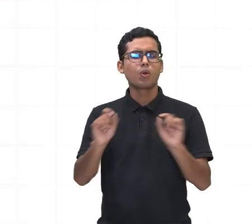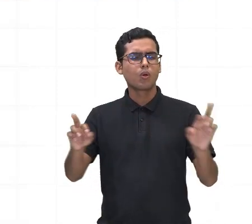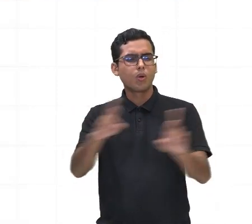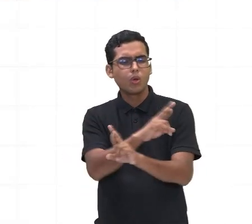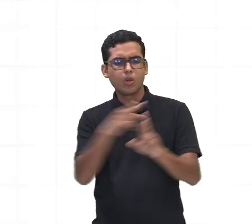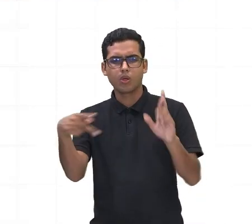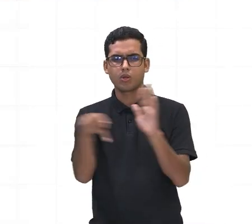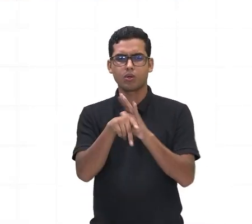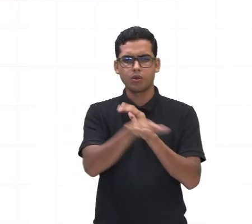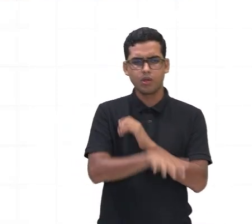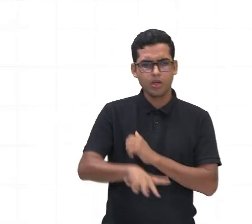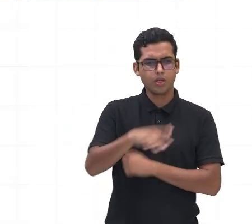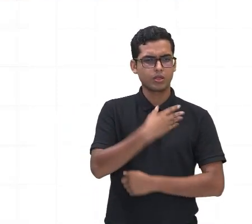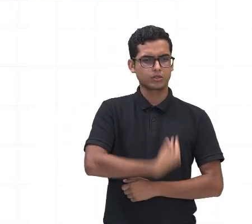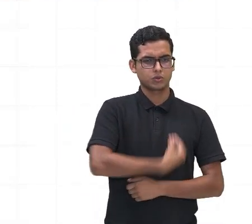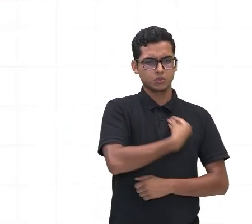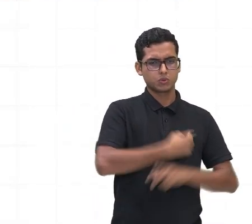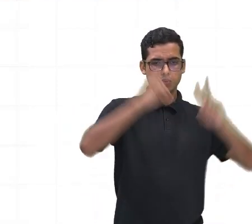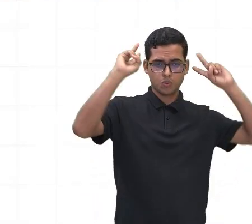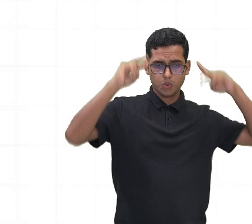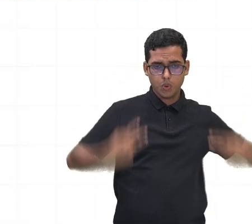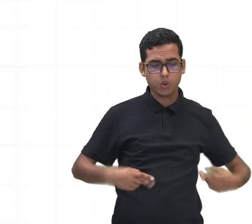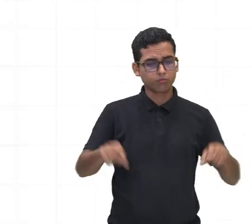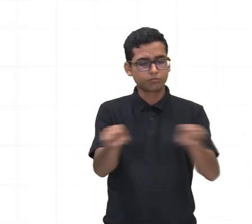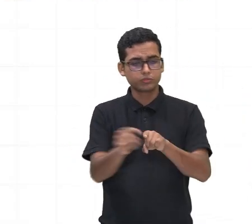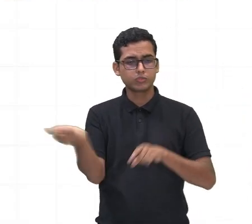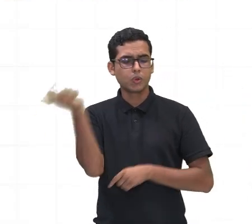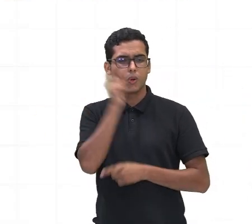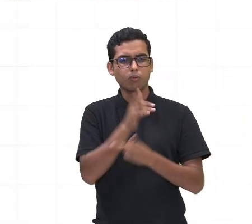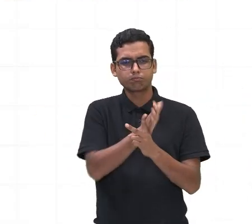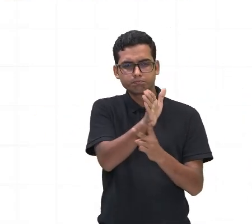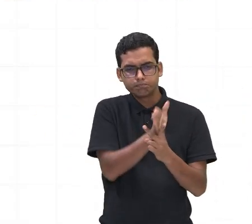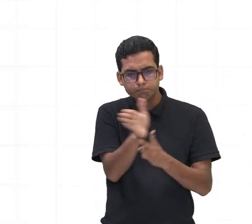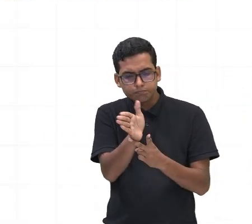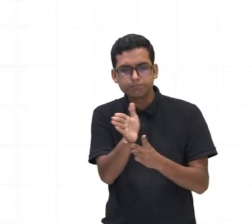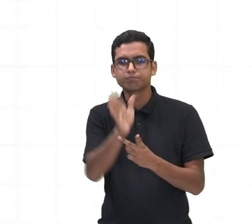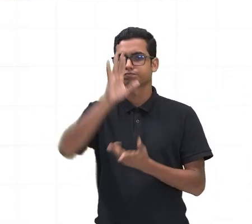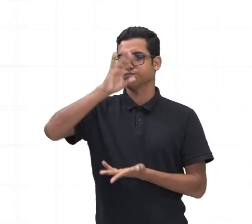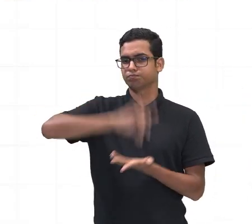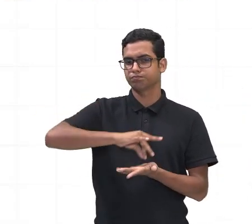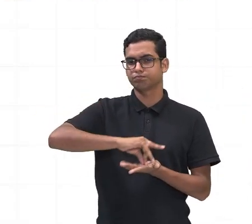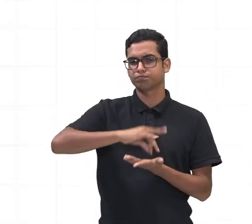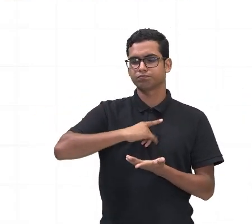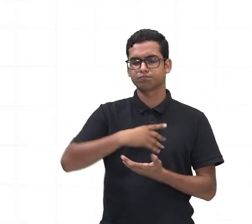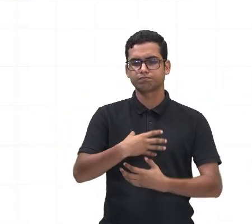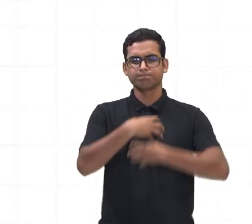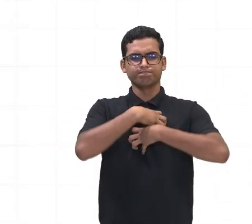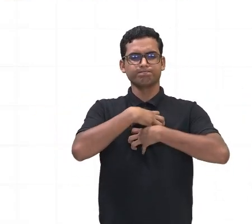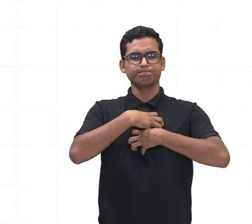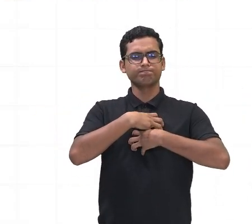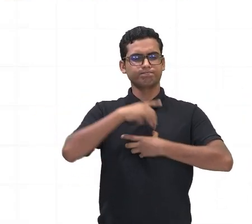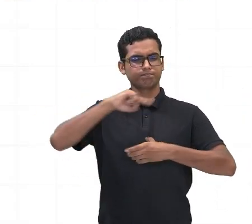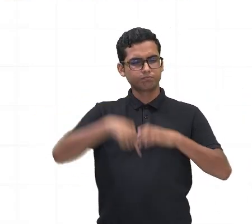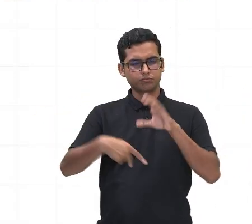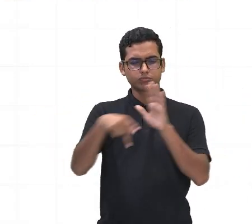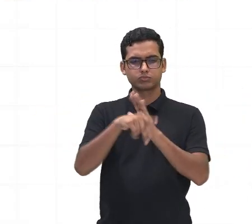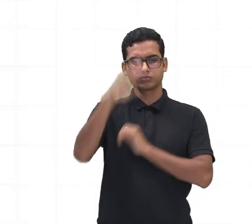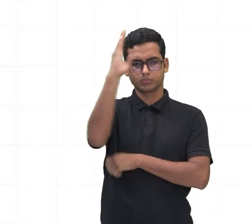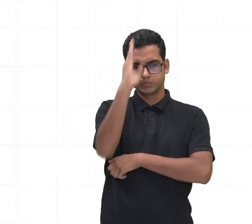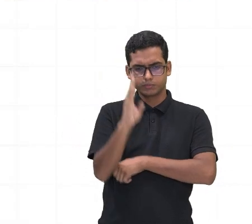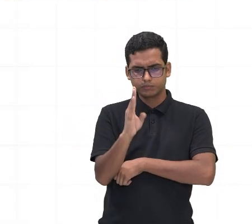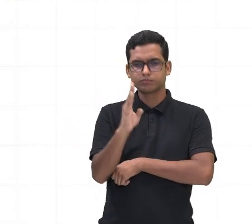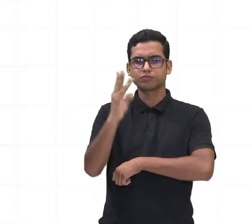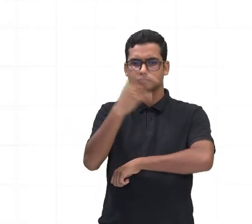essas duas dimensões da vida humana são profundas, mas ao mesmo tempo em um país como o